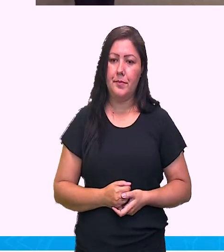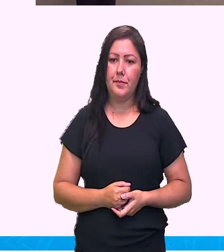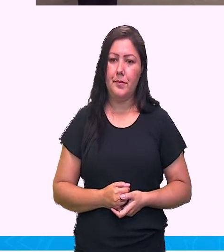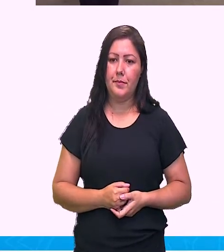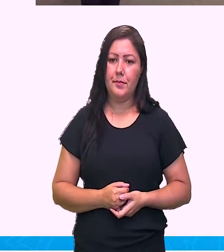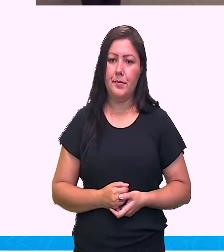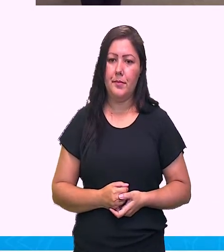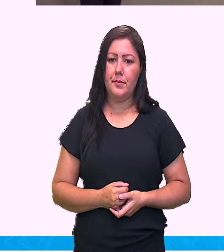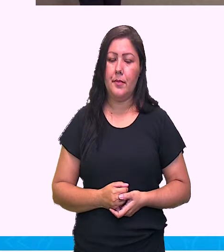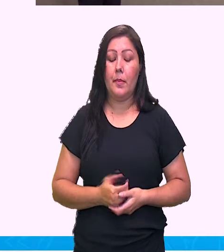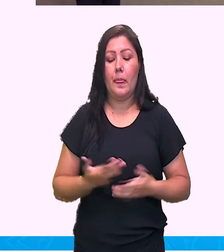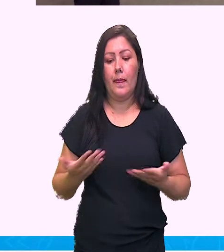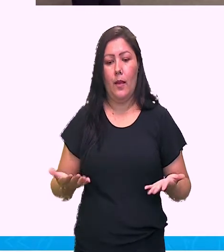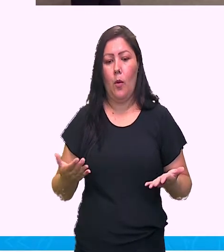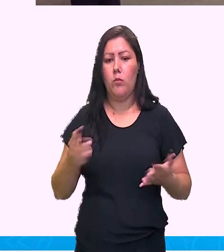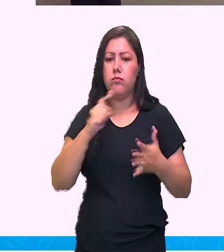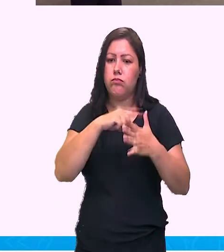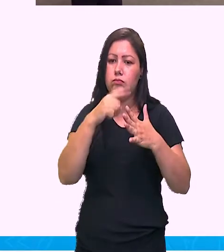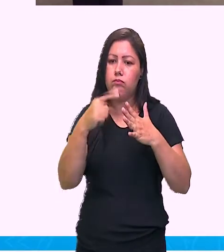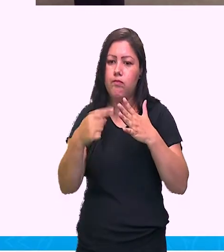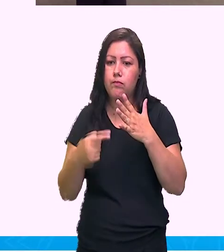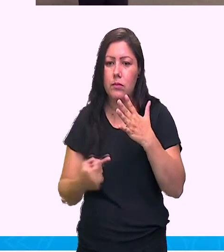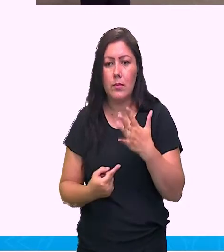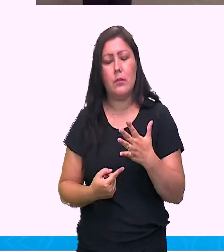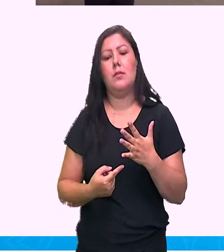todos esses fatores juntos,